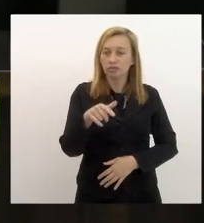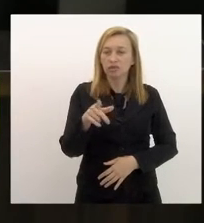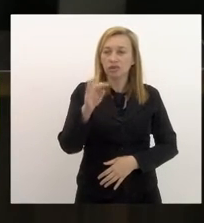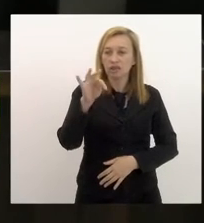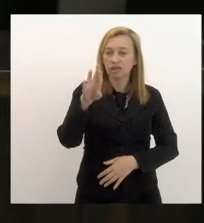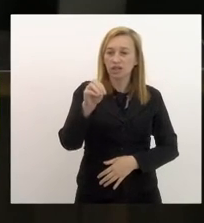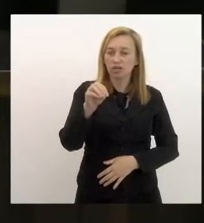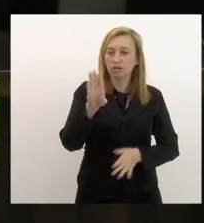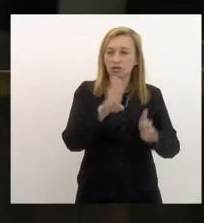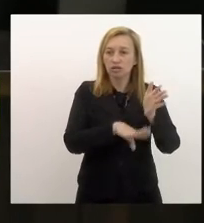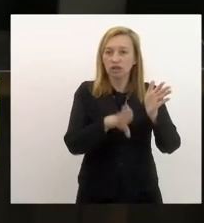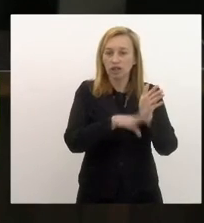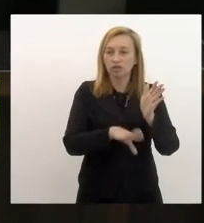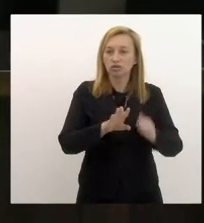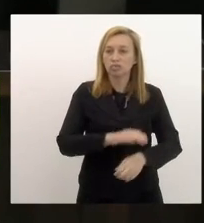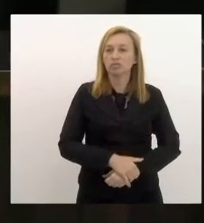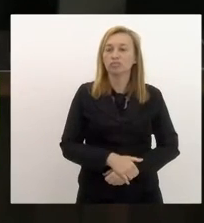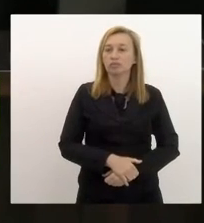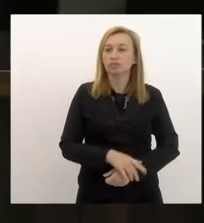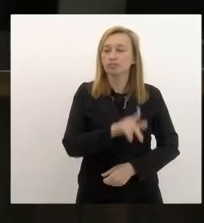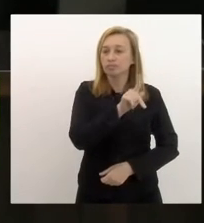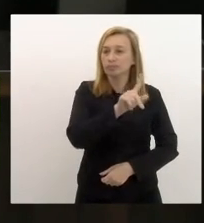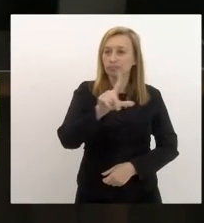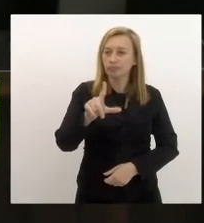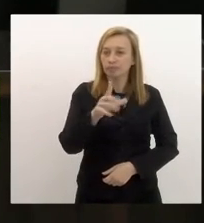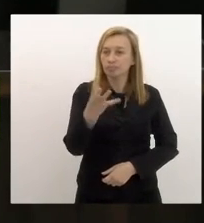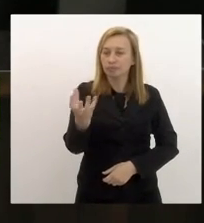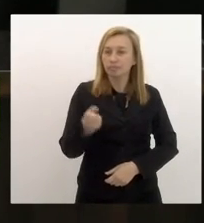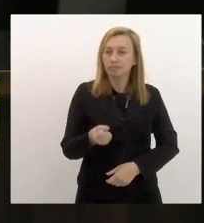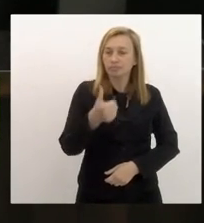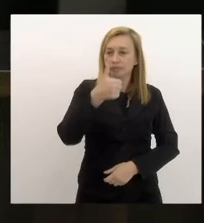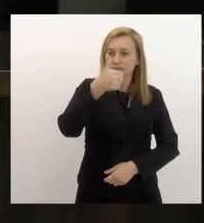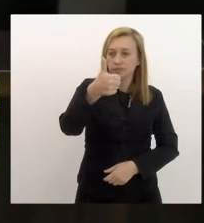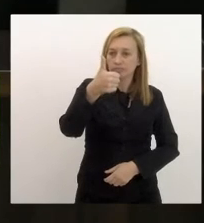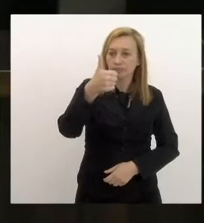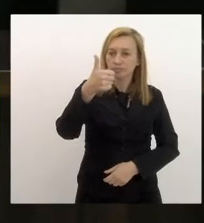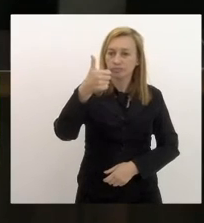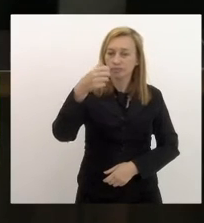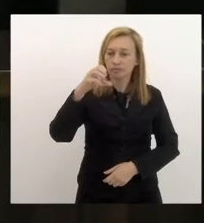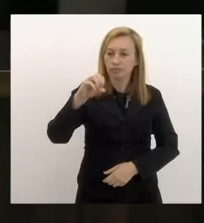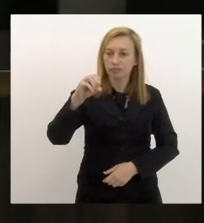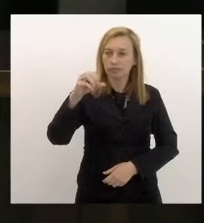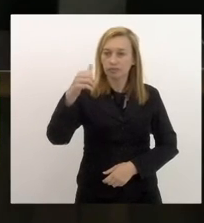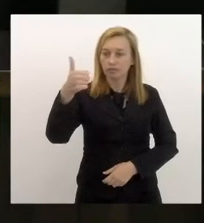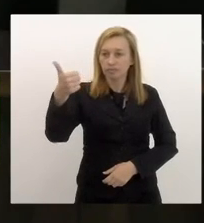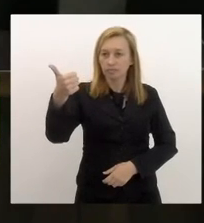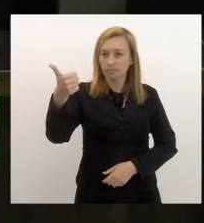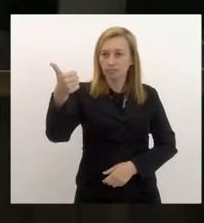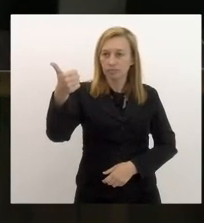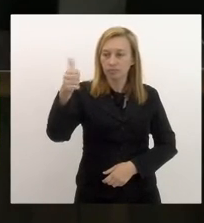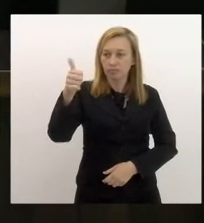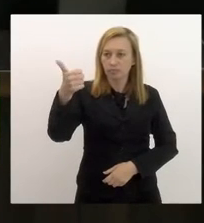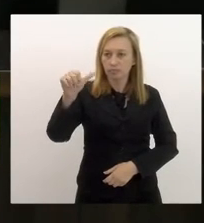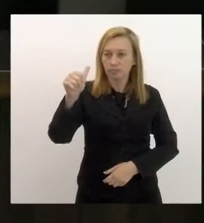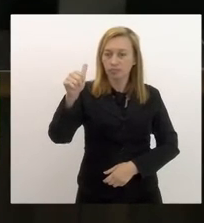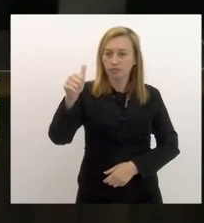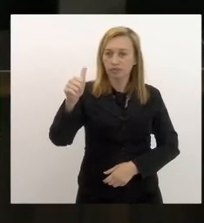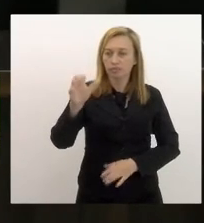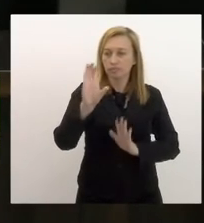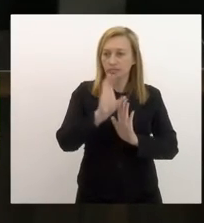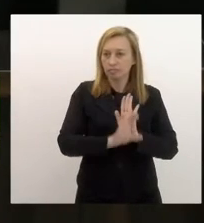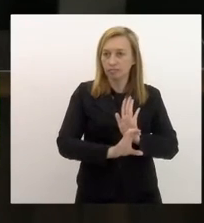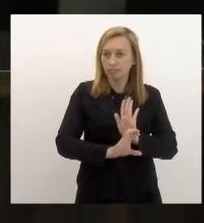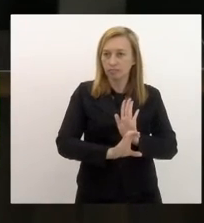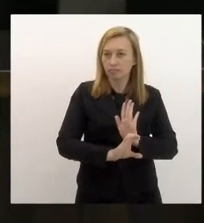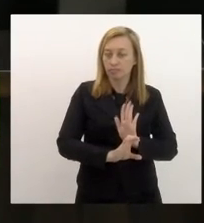do teto de gastos esse PL recebeu 111 emendas a